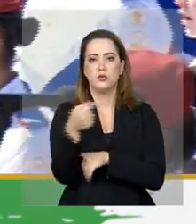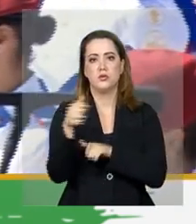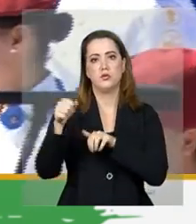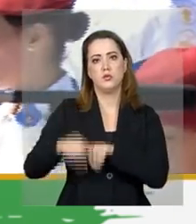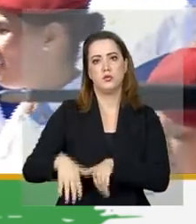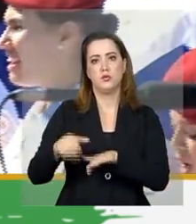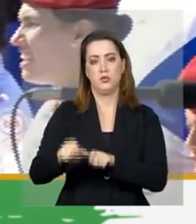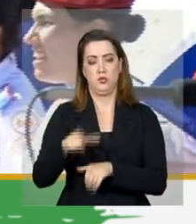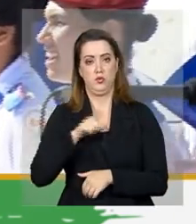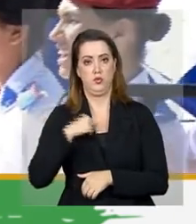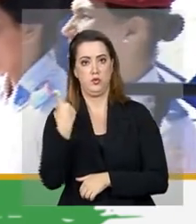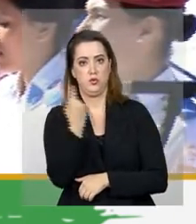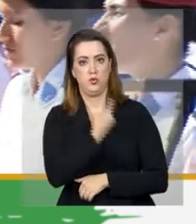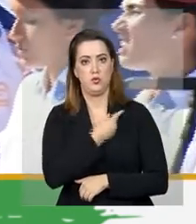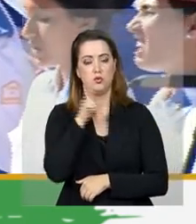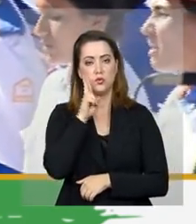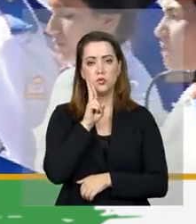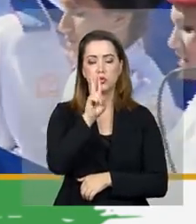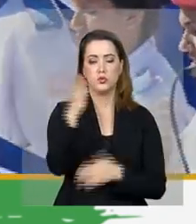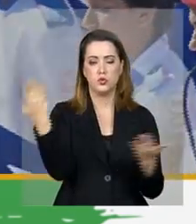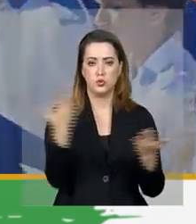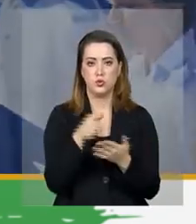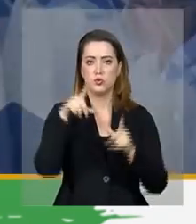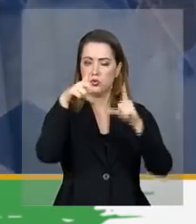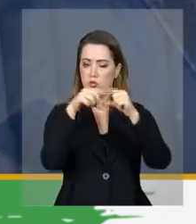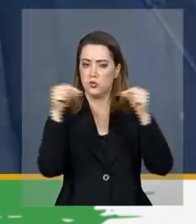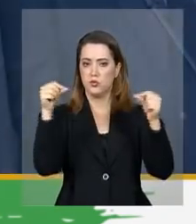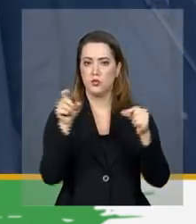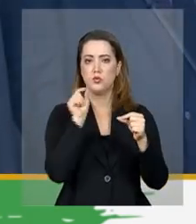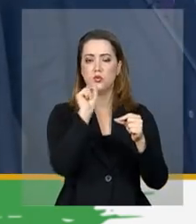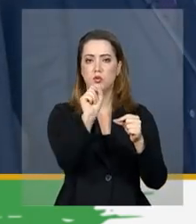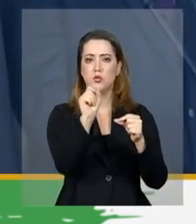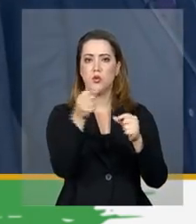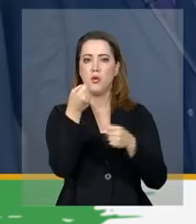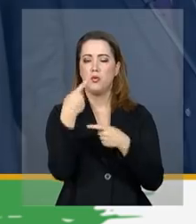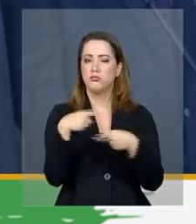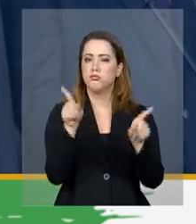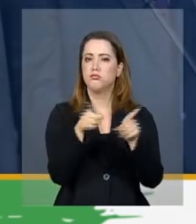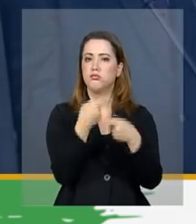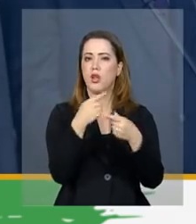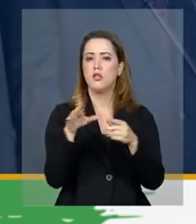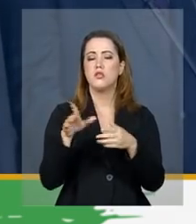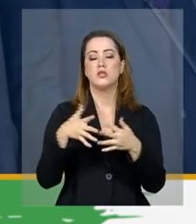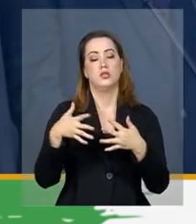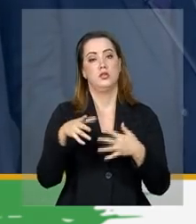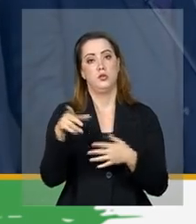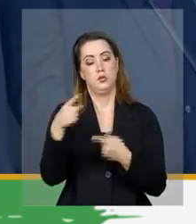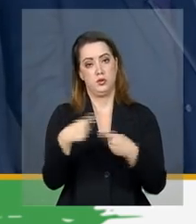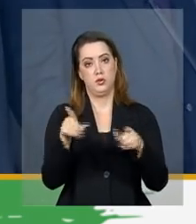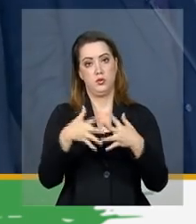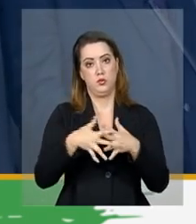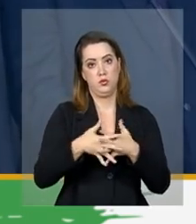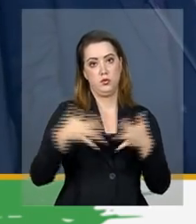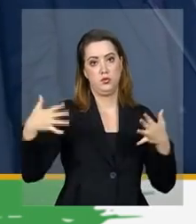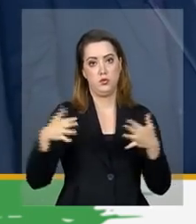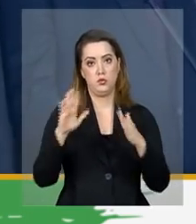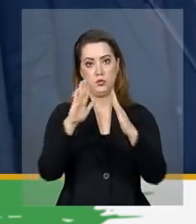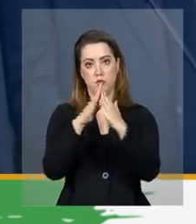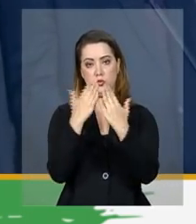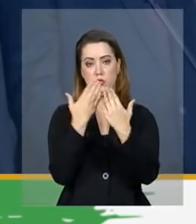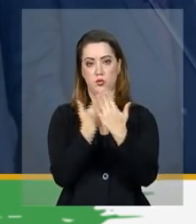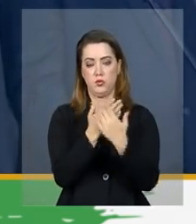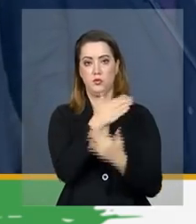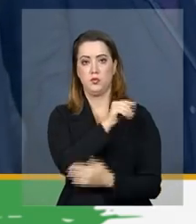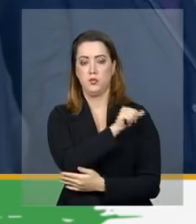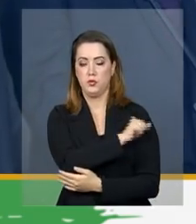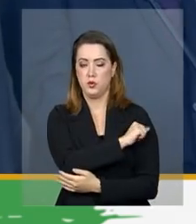setembro. Enquanto a gente acompanha aqui em Brasília a execução do hino da independência pelo coral dos alunos do Colégio Militar, você